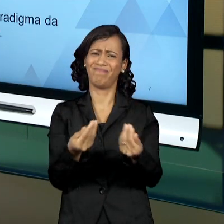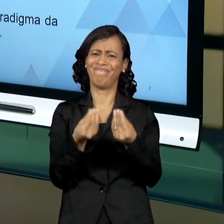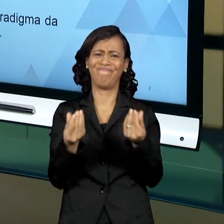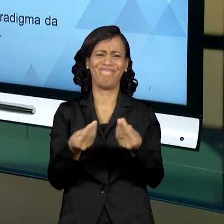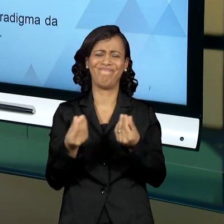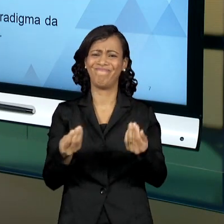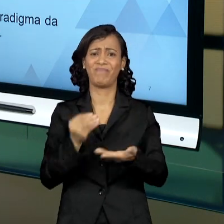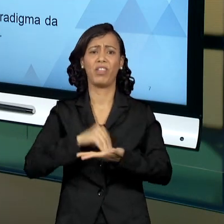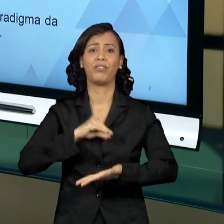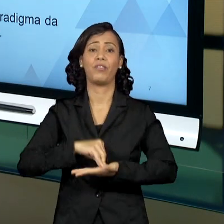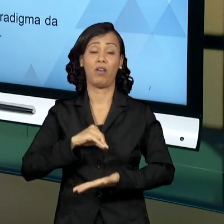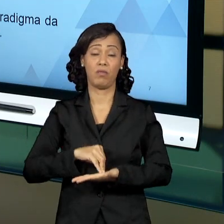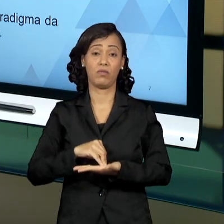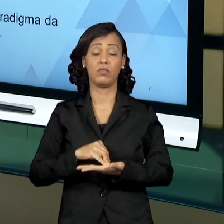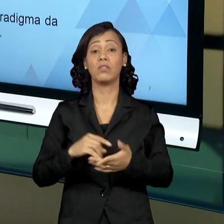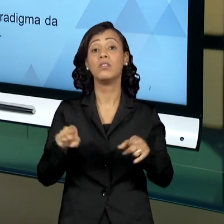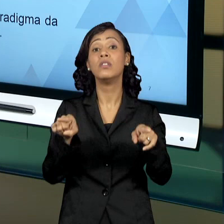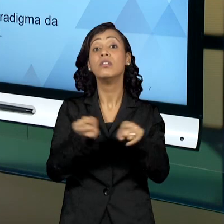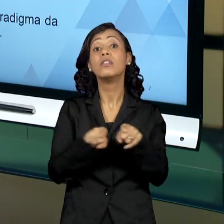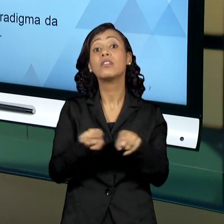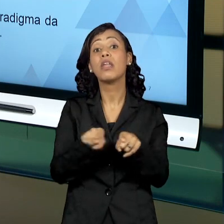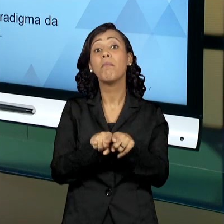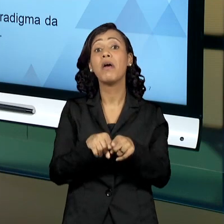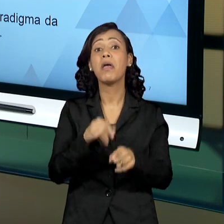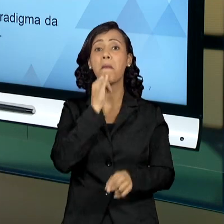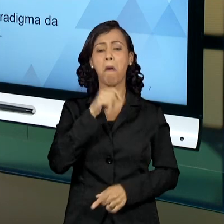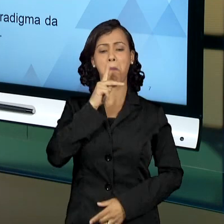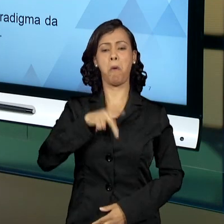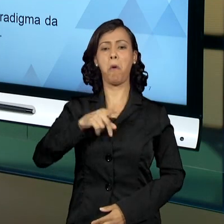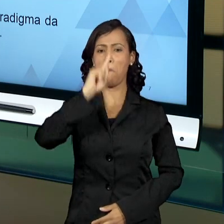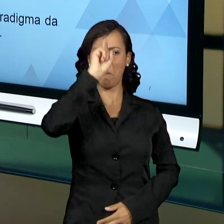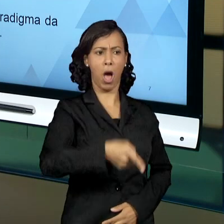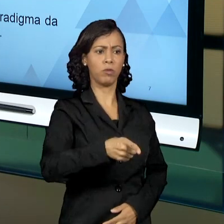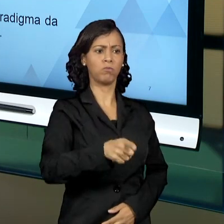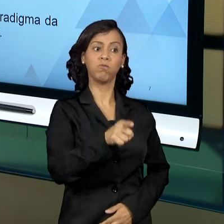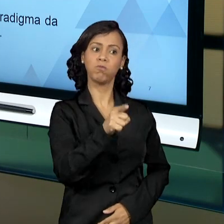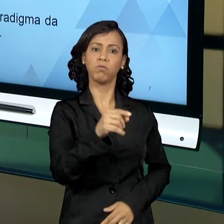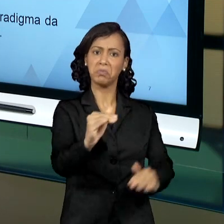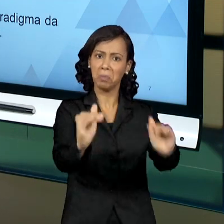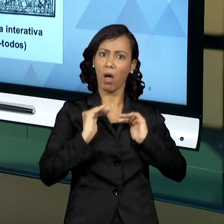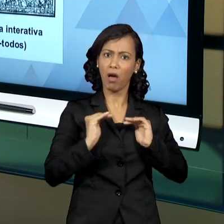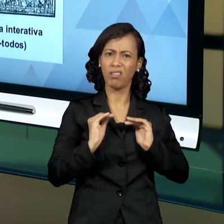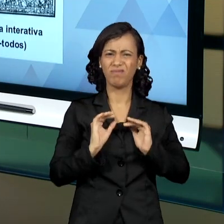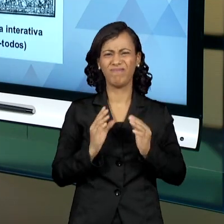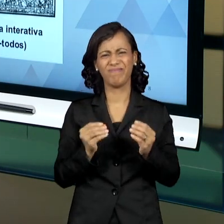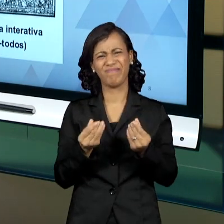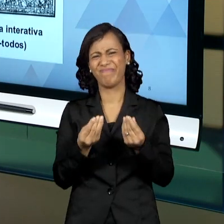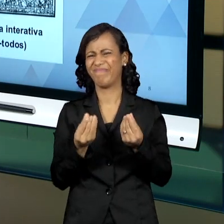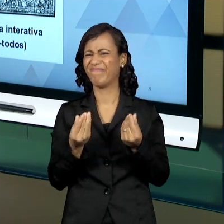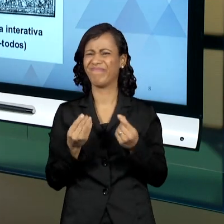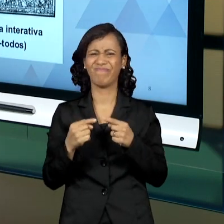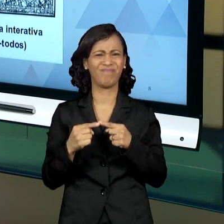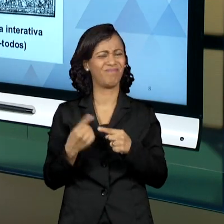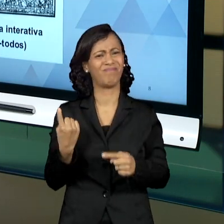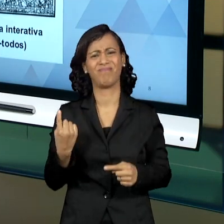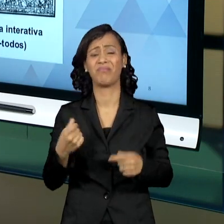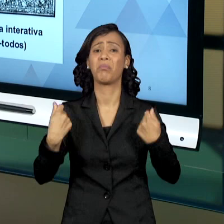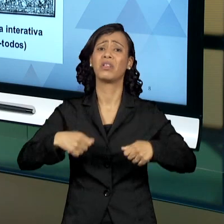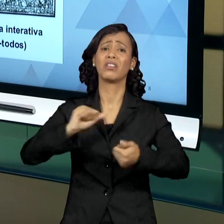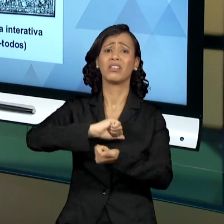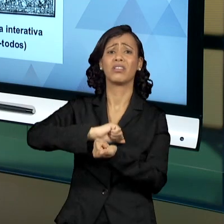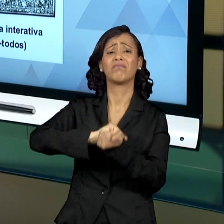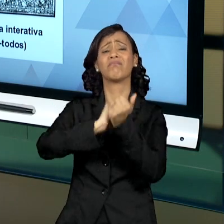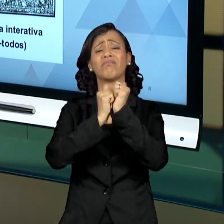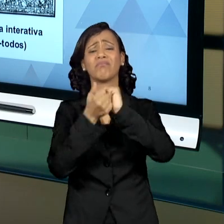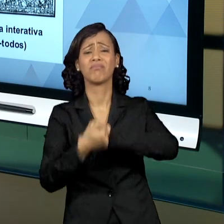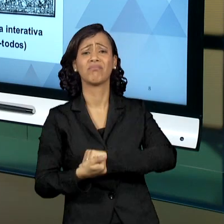bidirecional, no qual o professor manda e o aluno obedece, precisa ser superado. Sabemos que mudar de um paradigma para outro